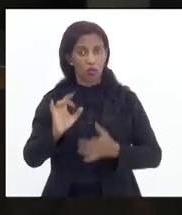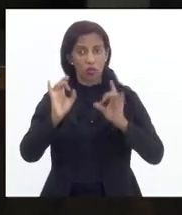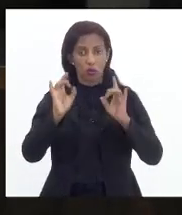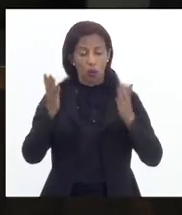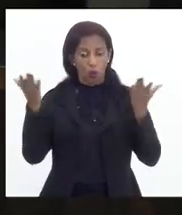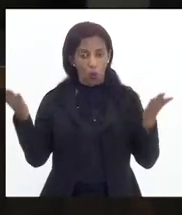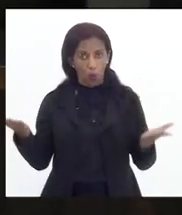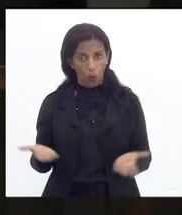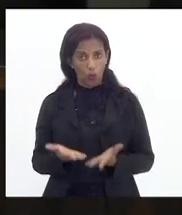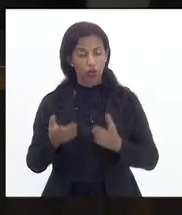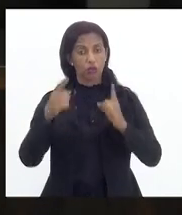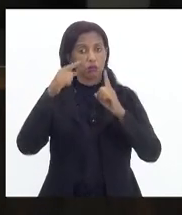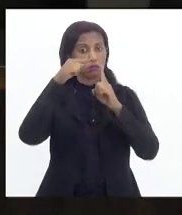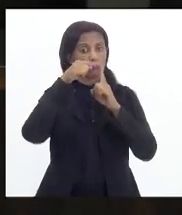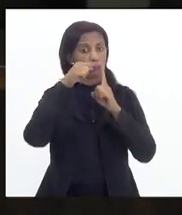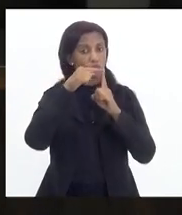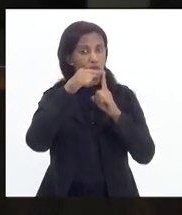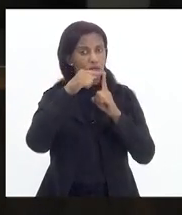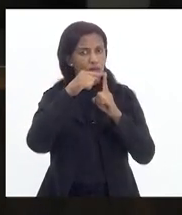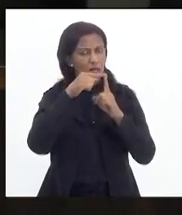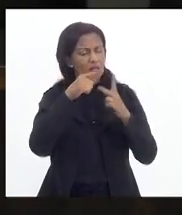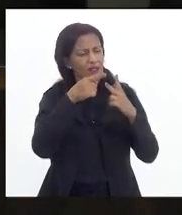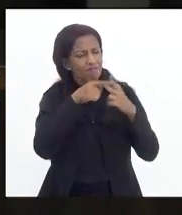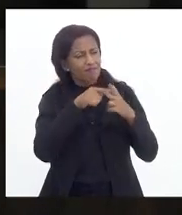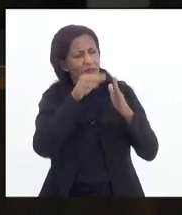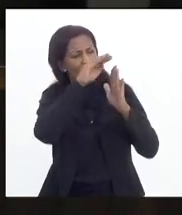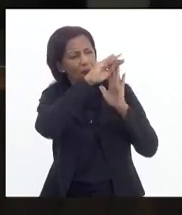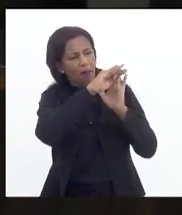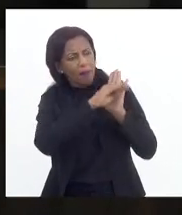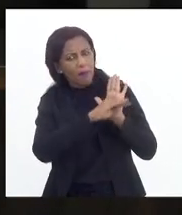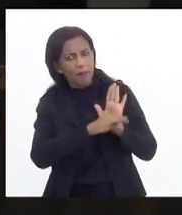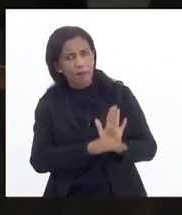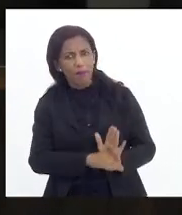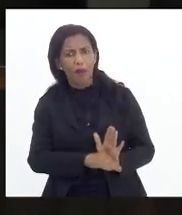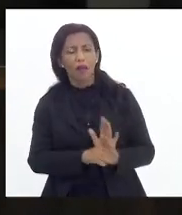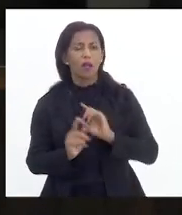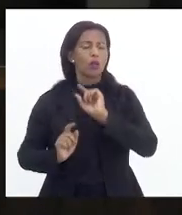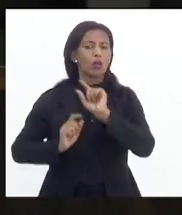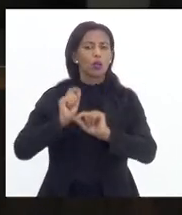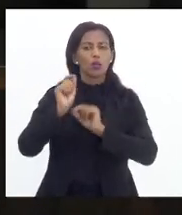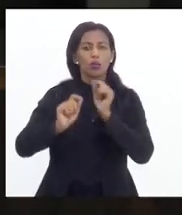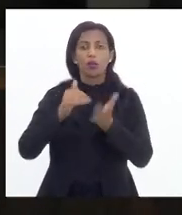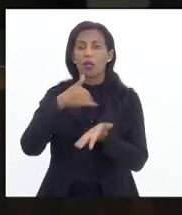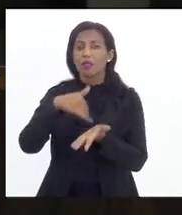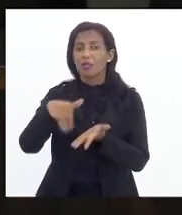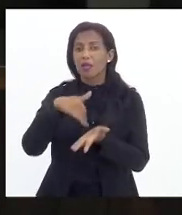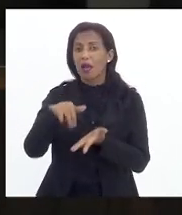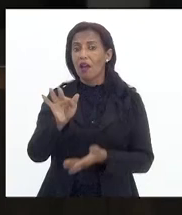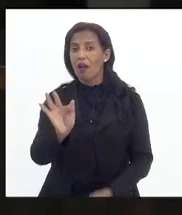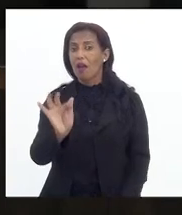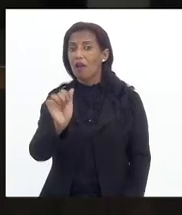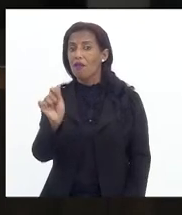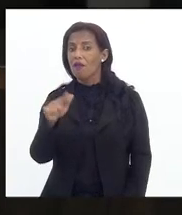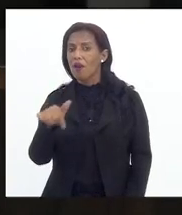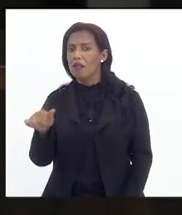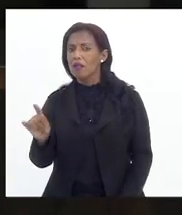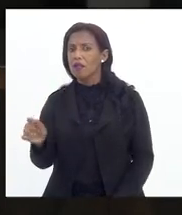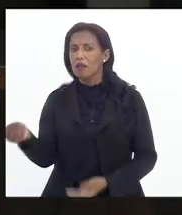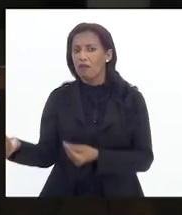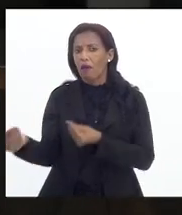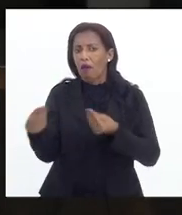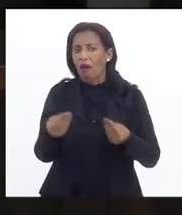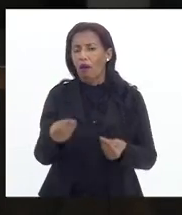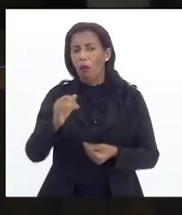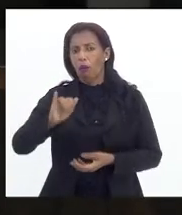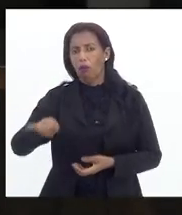tenha objectivamente assertivamente as perguntas a respeito do que a secretaria de fazenda vai propor